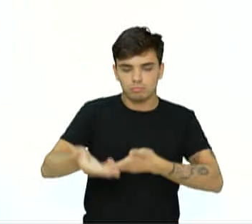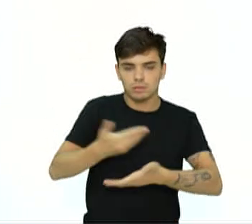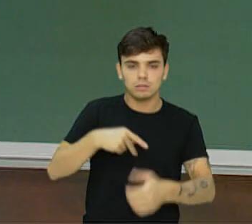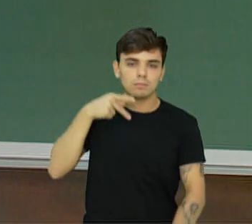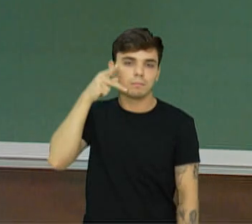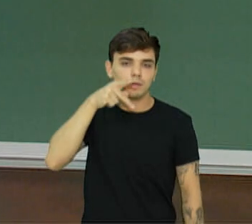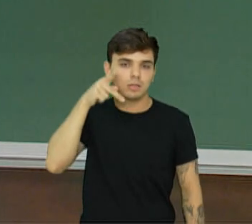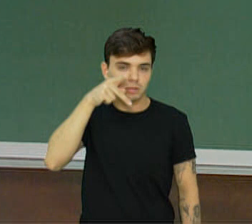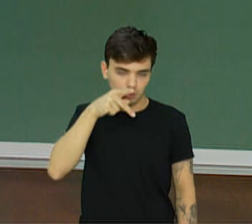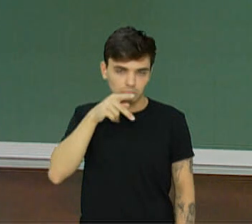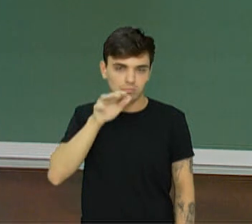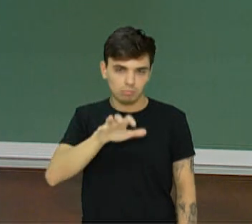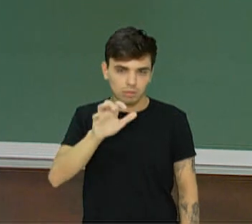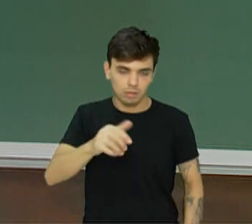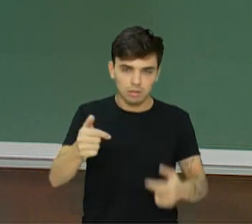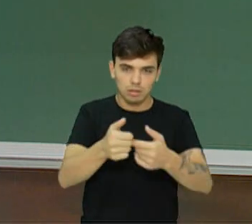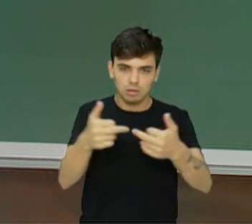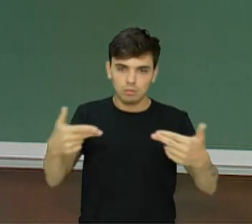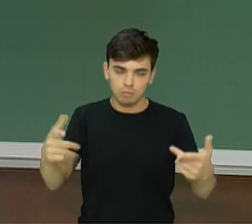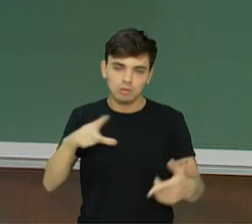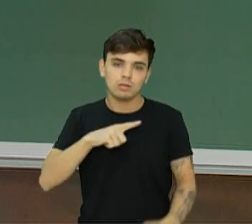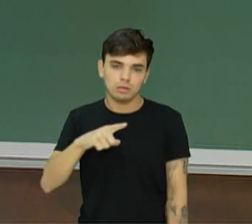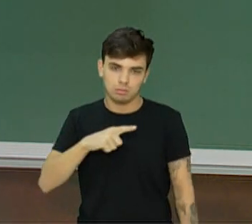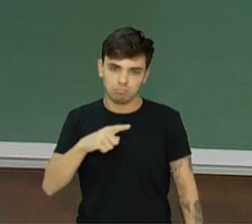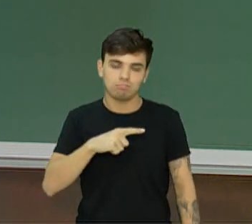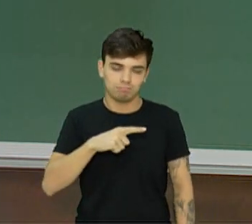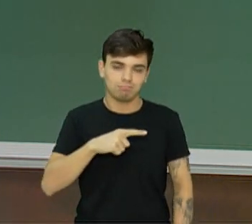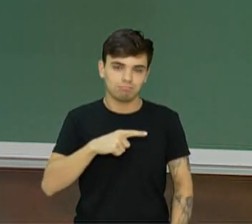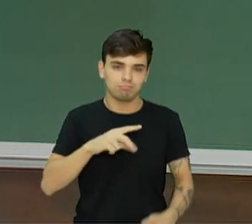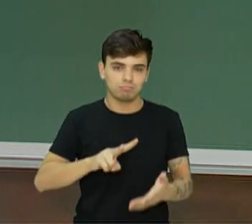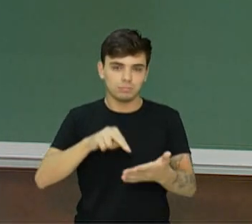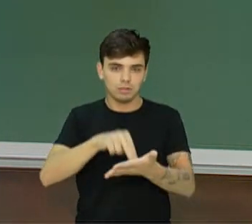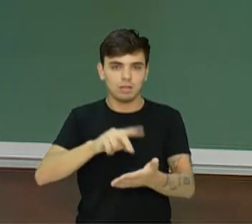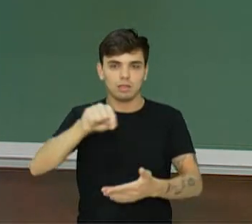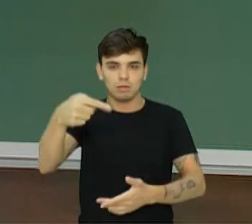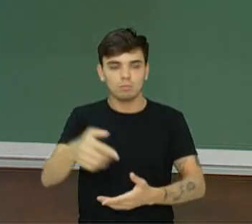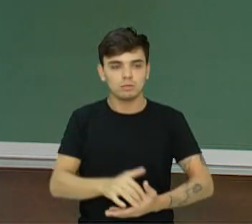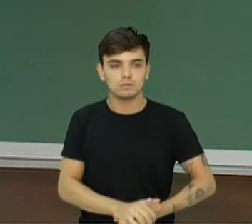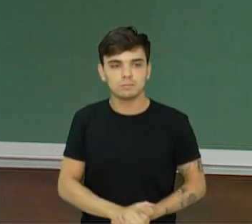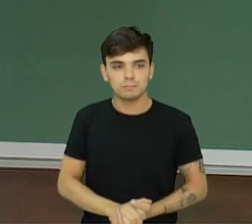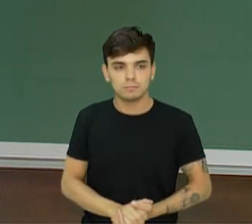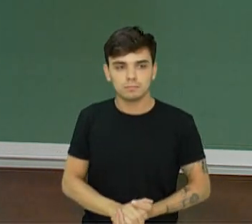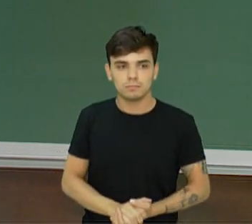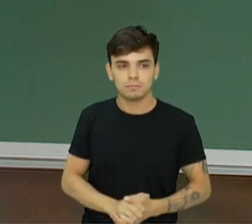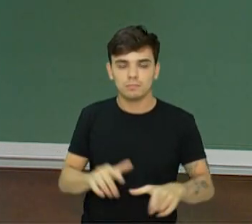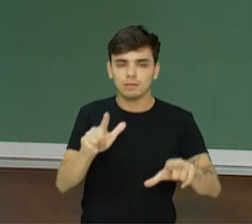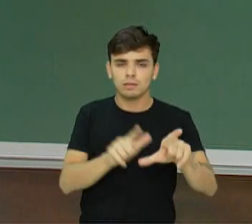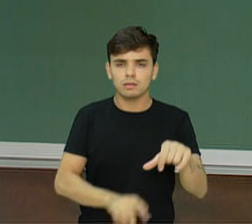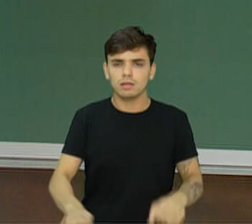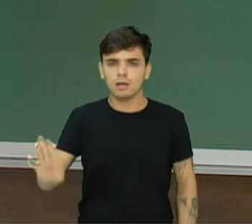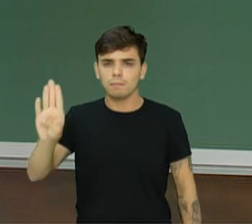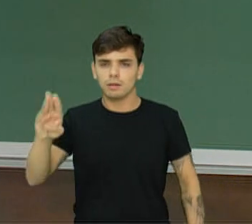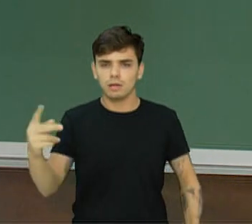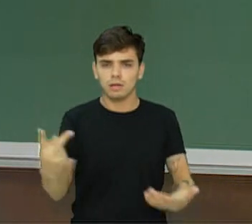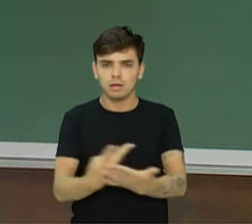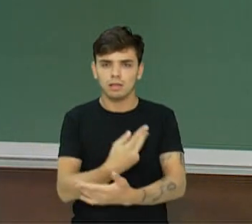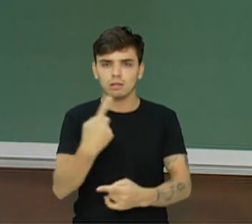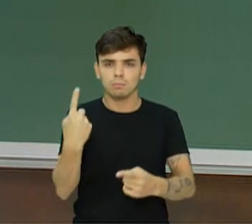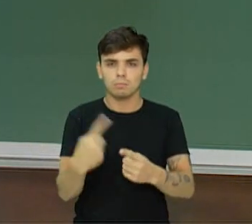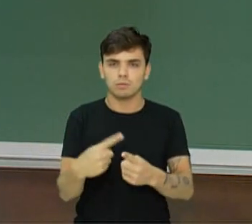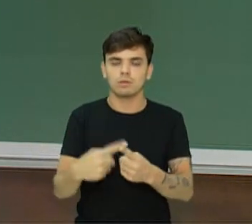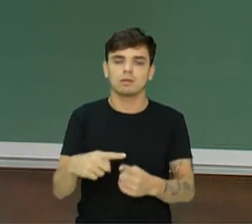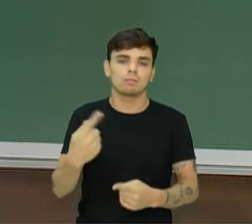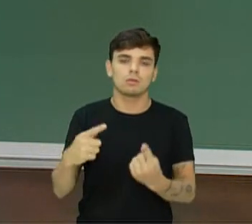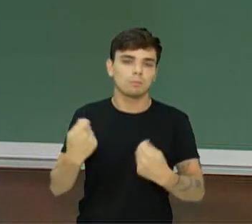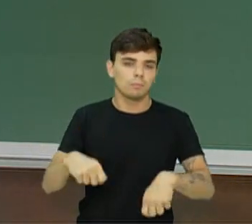da política é algo com que a gente tem que lidar depois. A B está incorreta por quê? Porque ela diz que não há